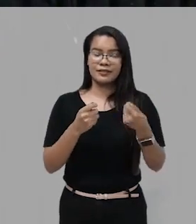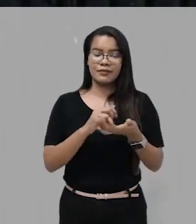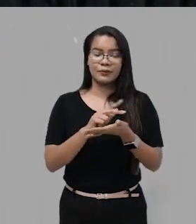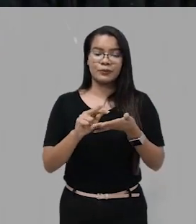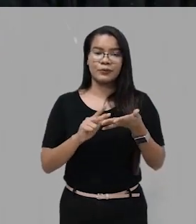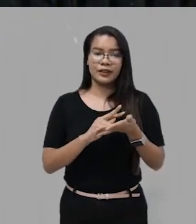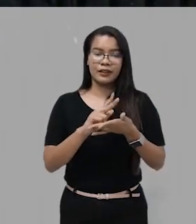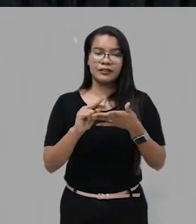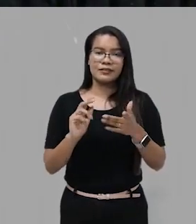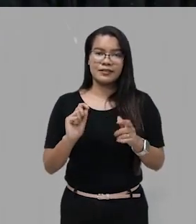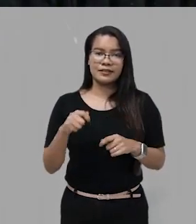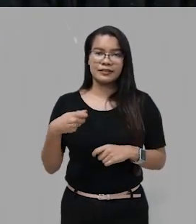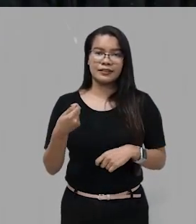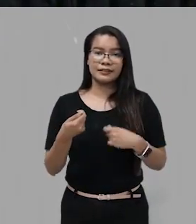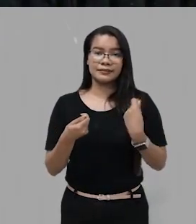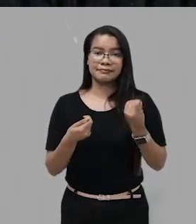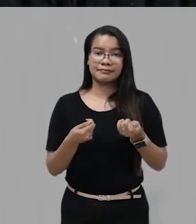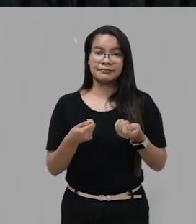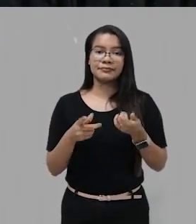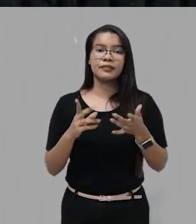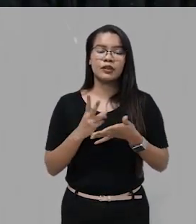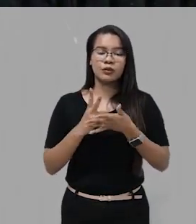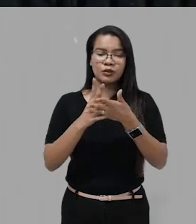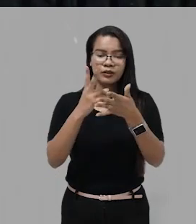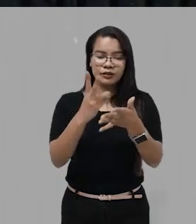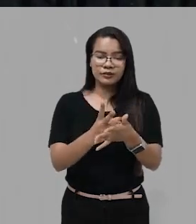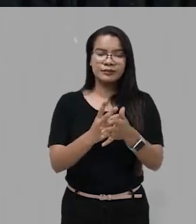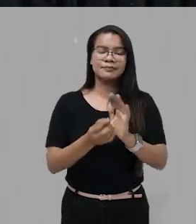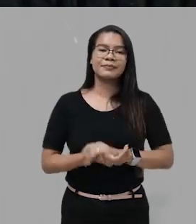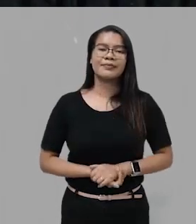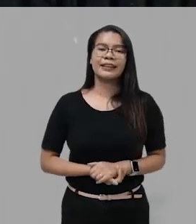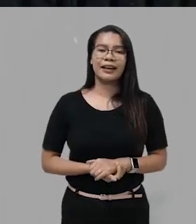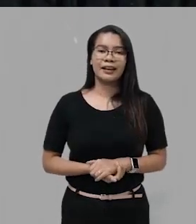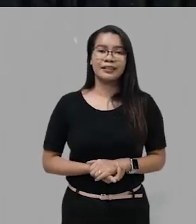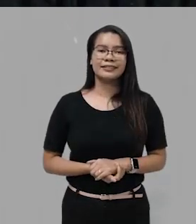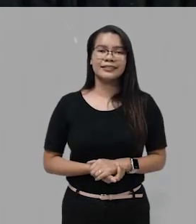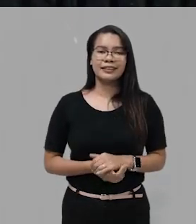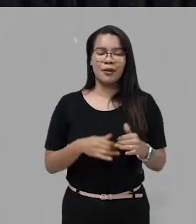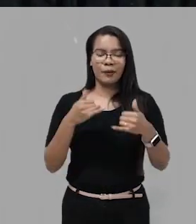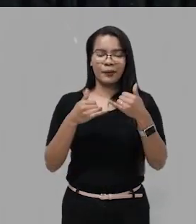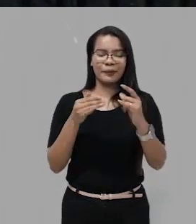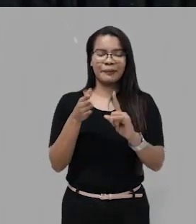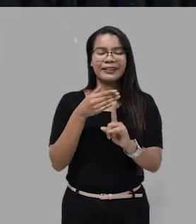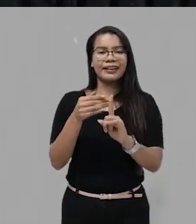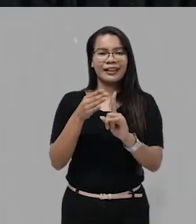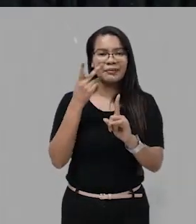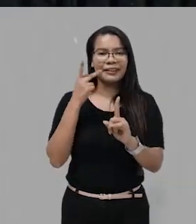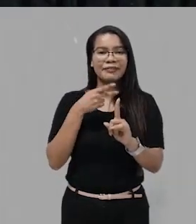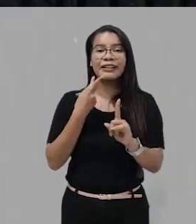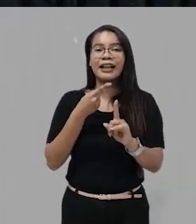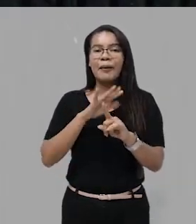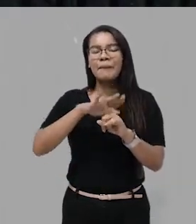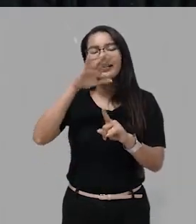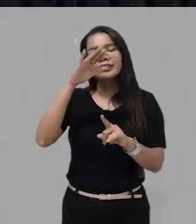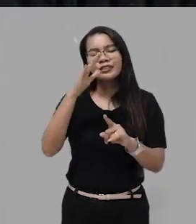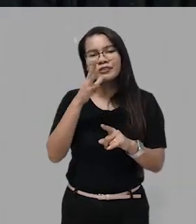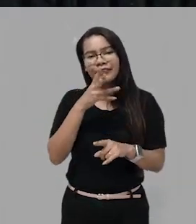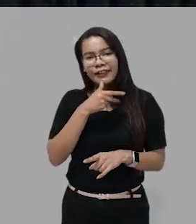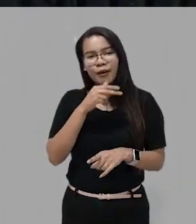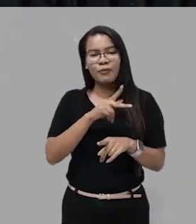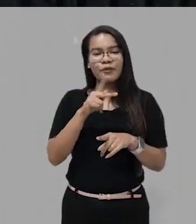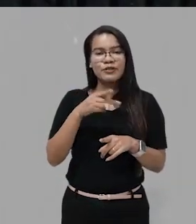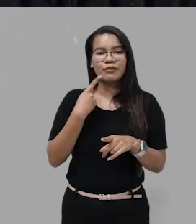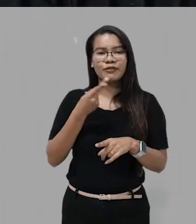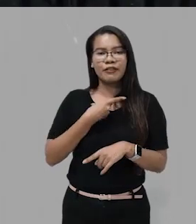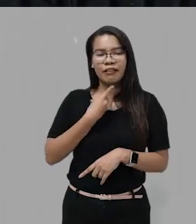Vários gestos. Ali de forma incansável. Ela briga demais comigo, às vezes, para eu falar mais devagar, mas ela está ali levando para vocês. Ela